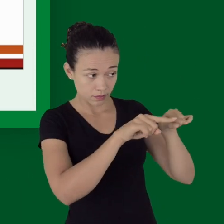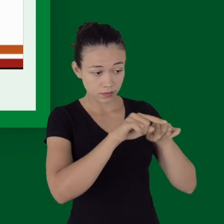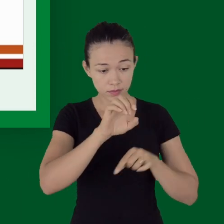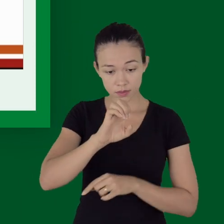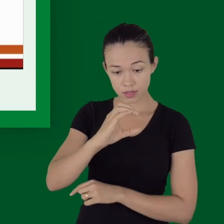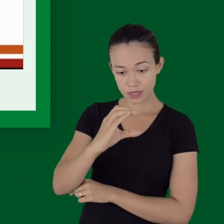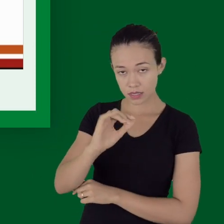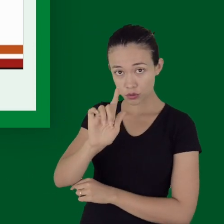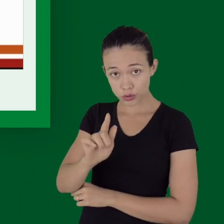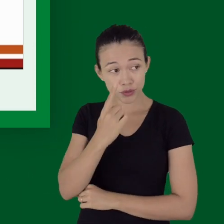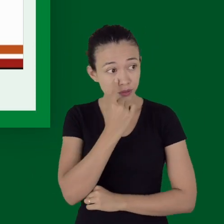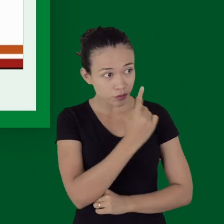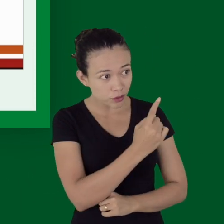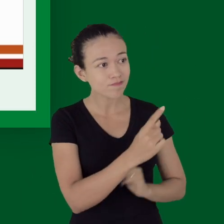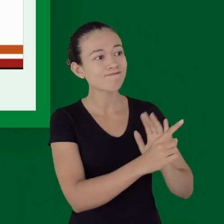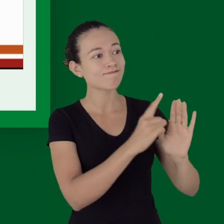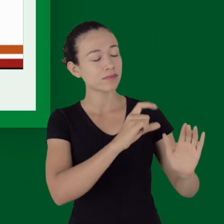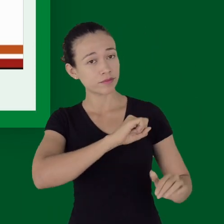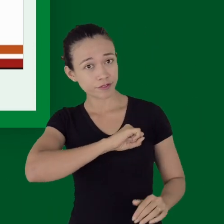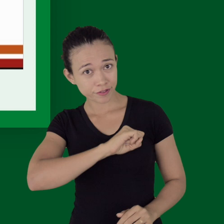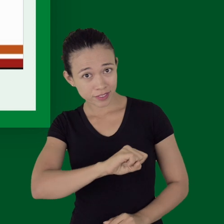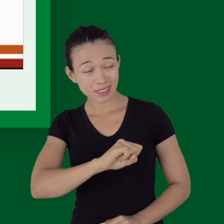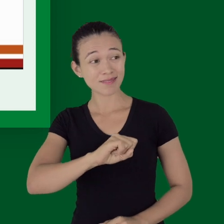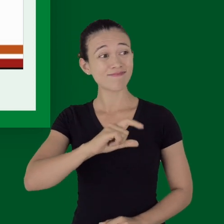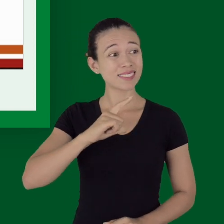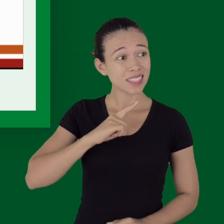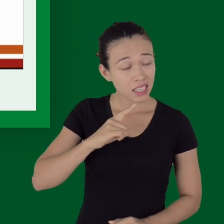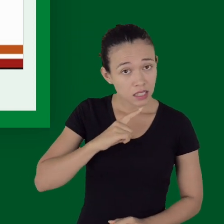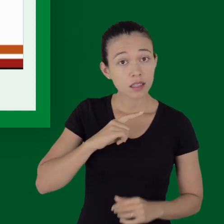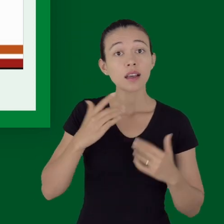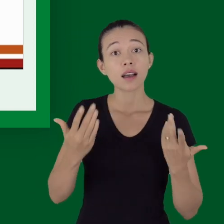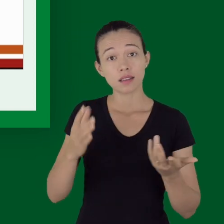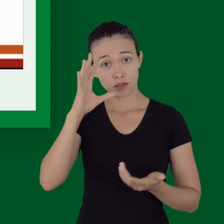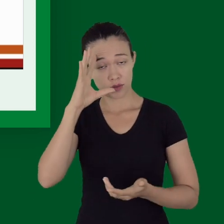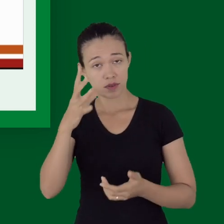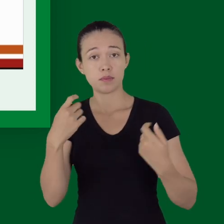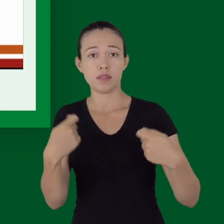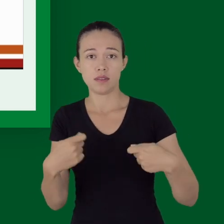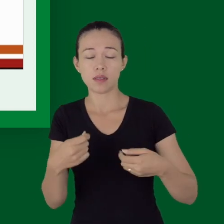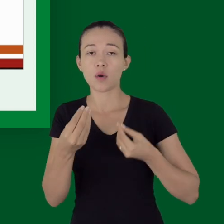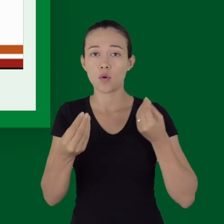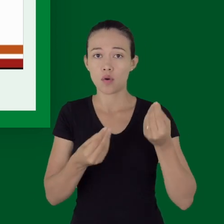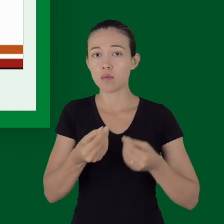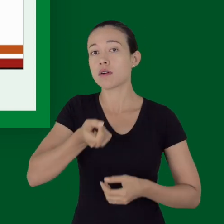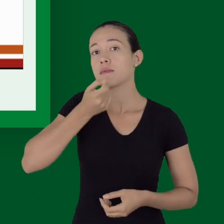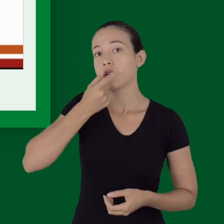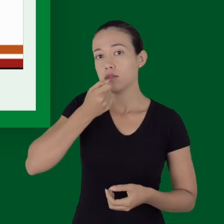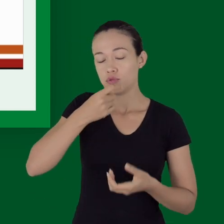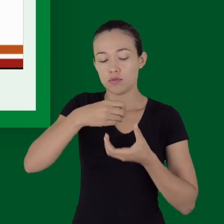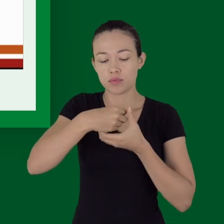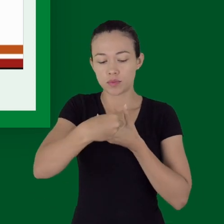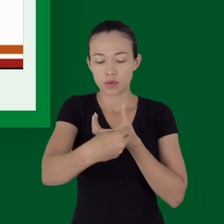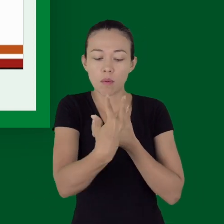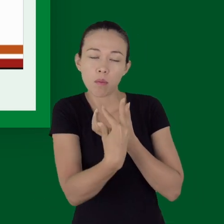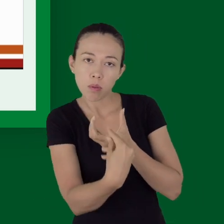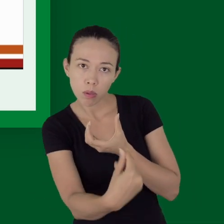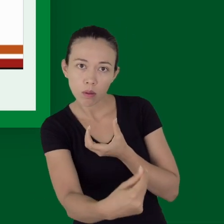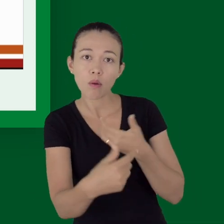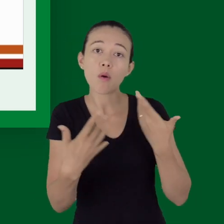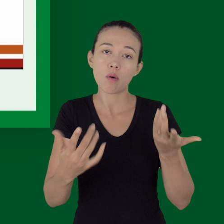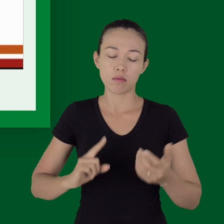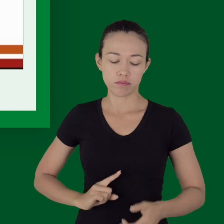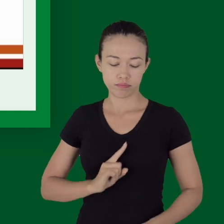voltando, a gente rodando um elétrico, confirmando que tem um infarto, a gente tem que resolver, seja um trombolítico ou via